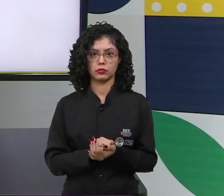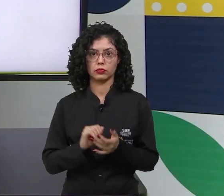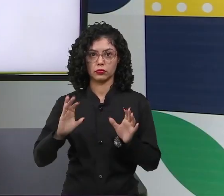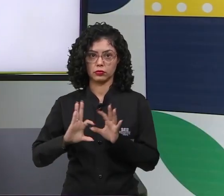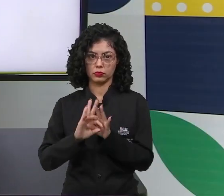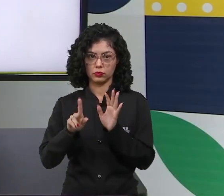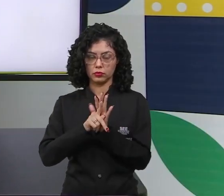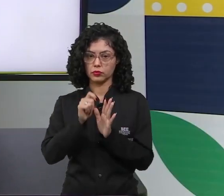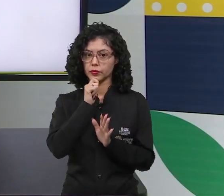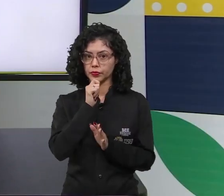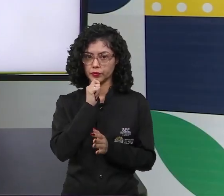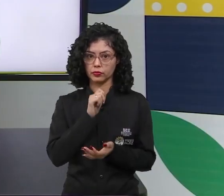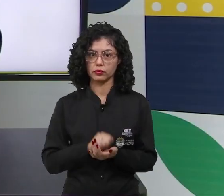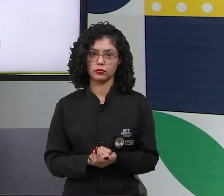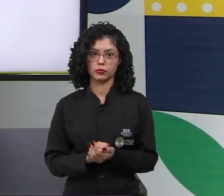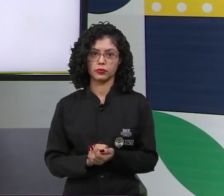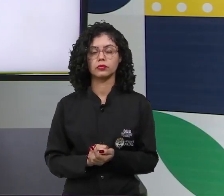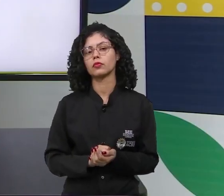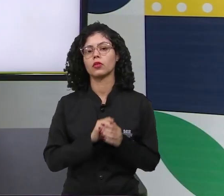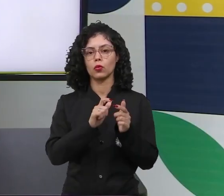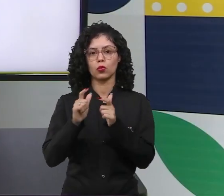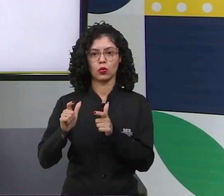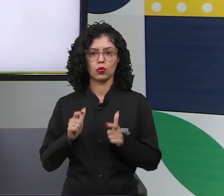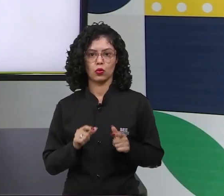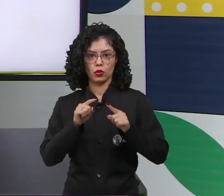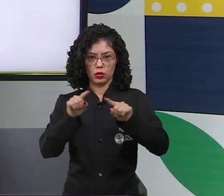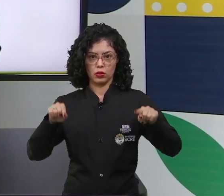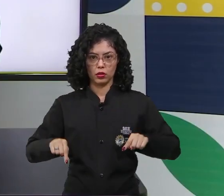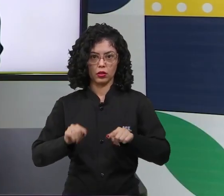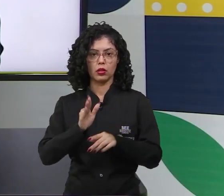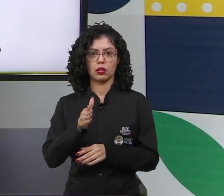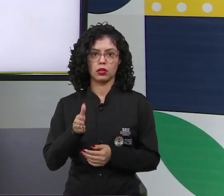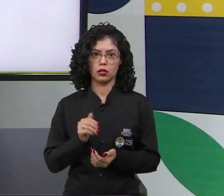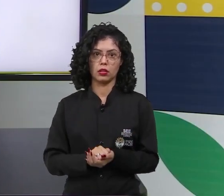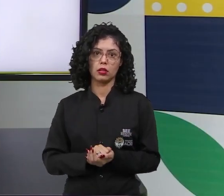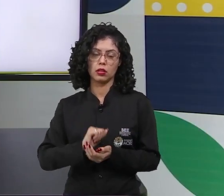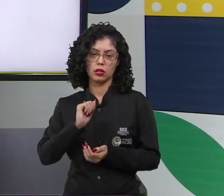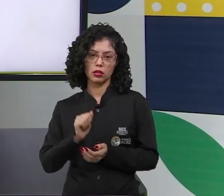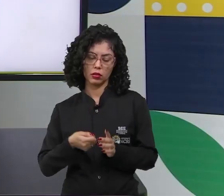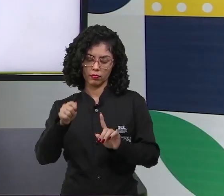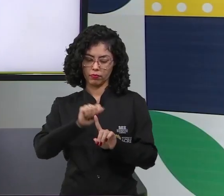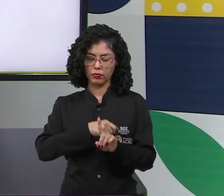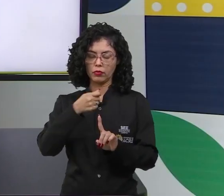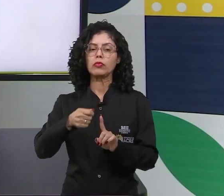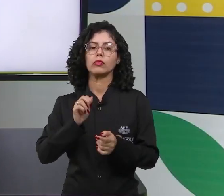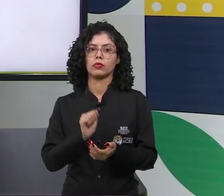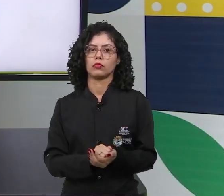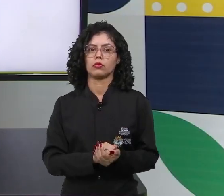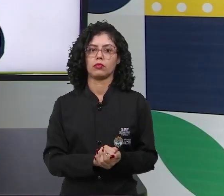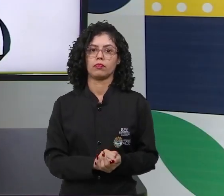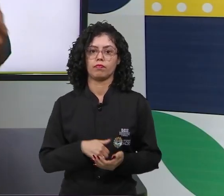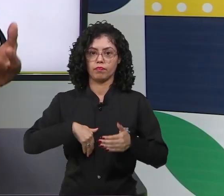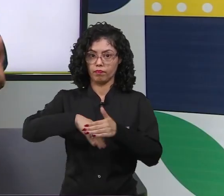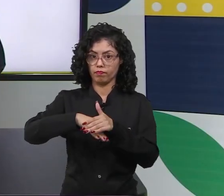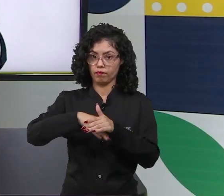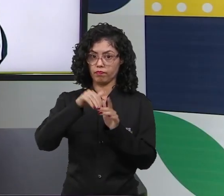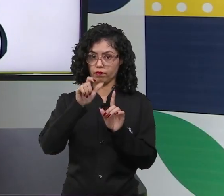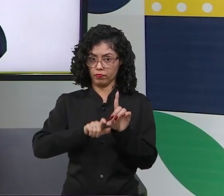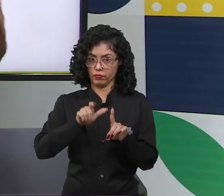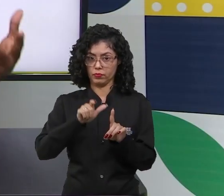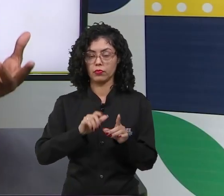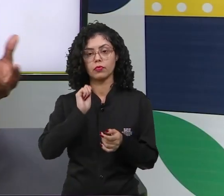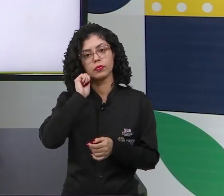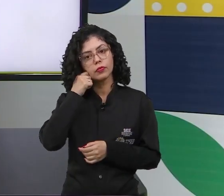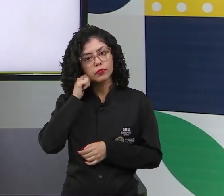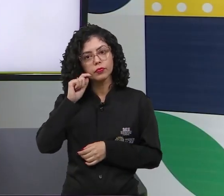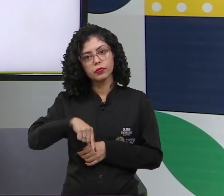europeias, nos estádios lá na Europa, sendo jogado casca de banana em jogadores negros, insultos. Aqui